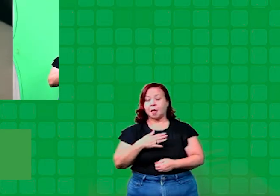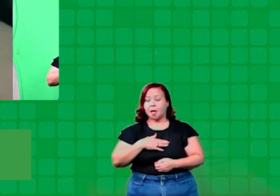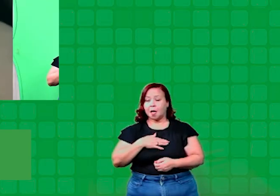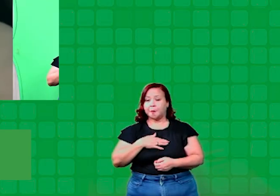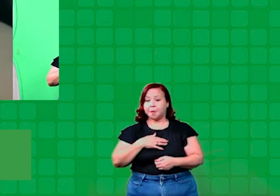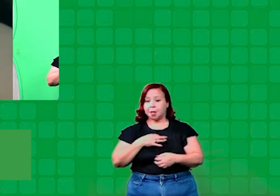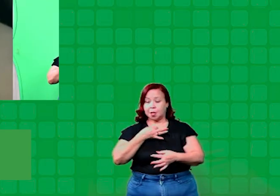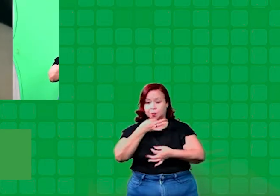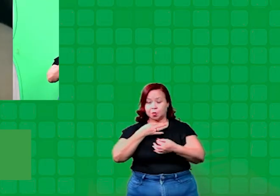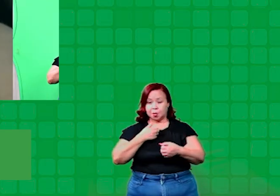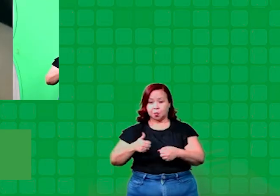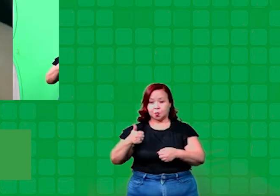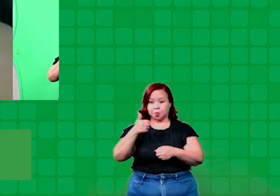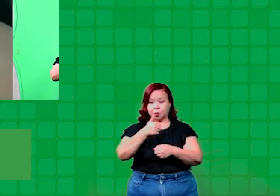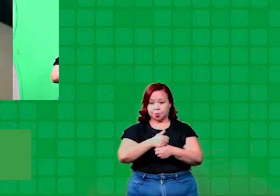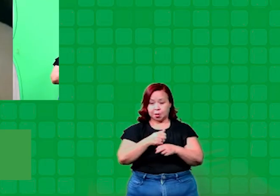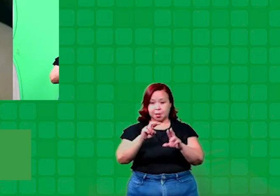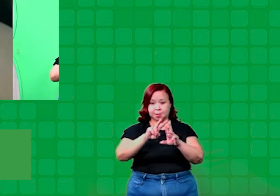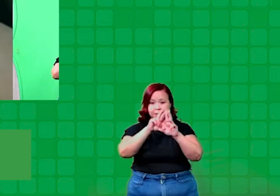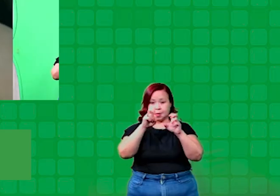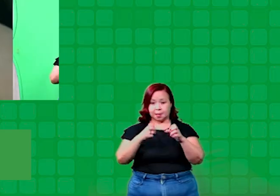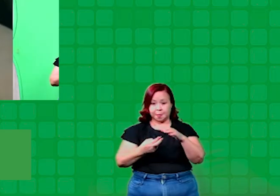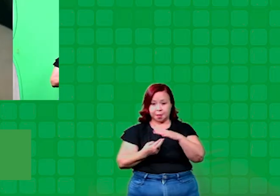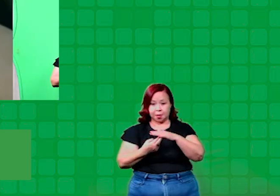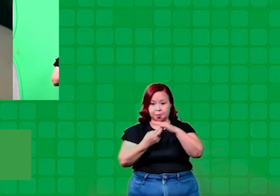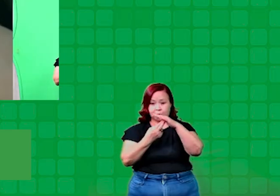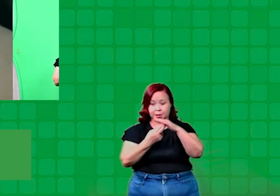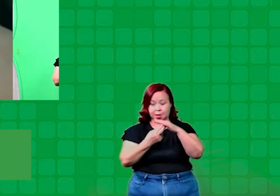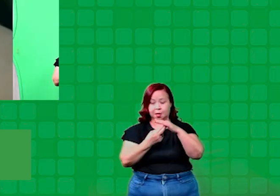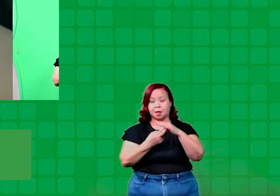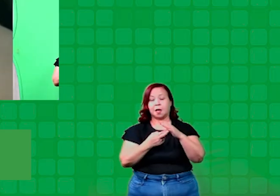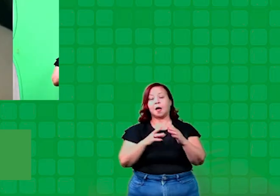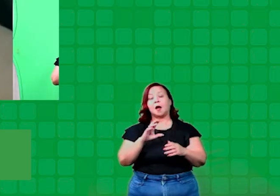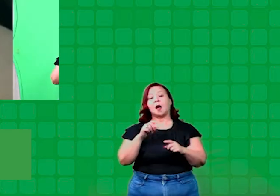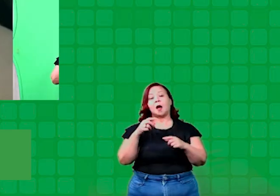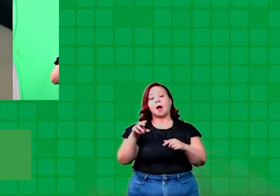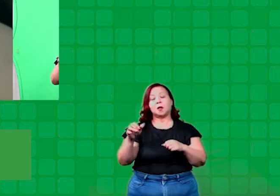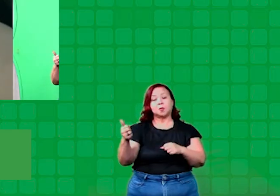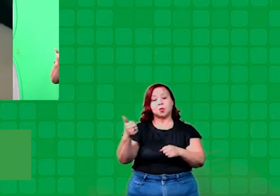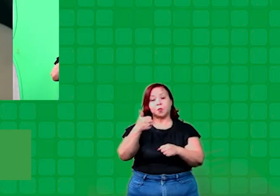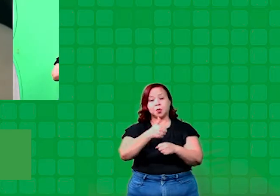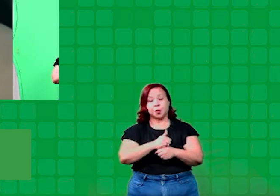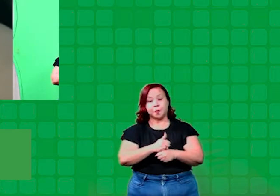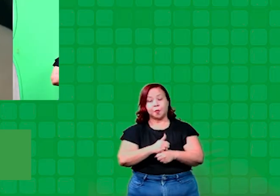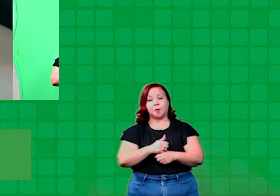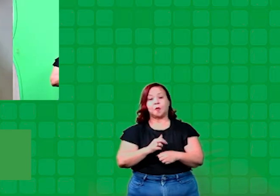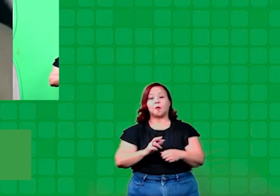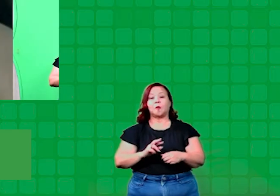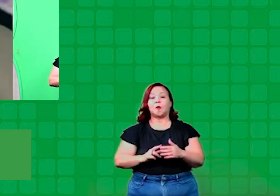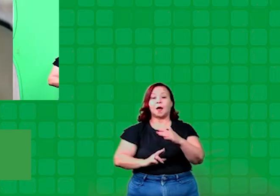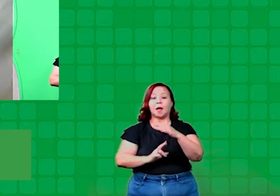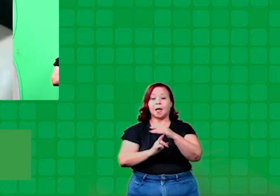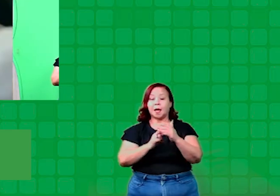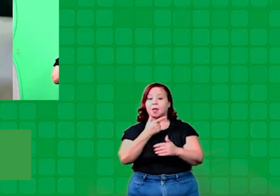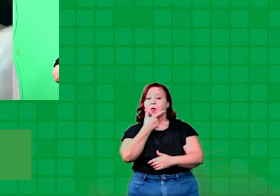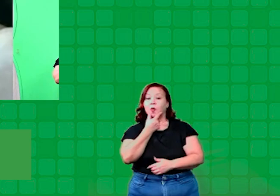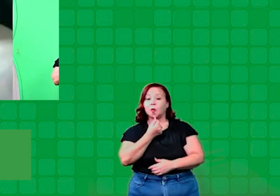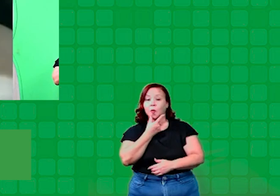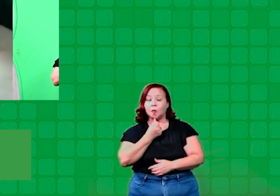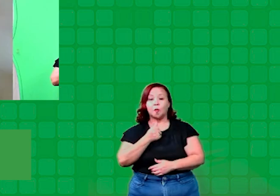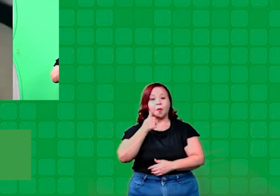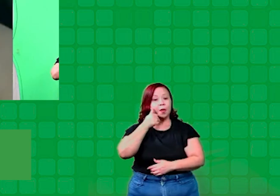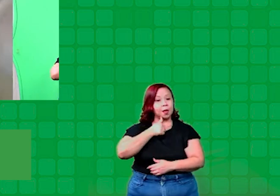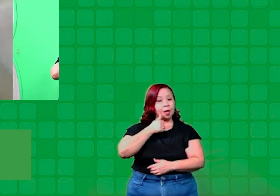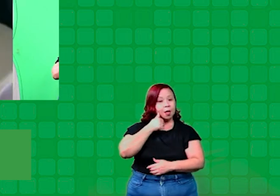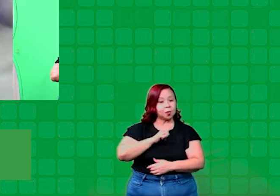Substituir esse termo reitoria por reitor, reitora, porque a instituição reitoria é o órgão. E até onde eu